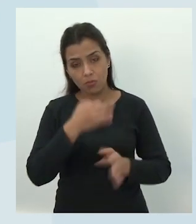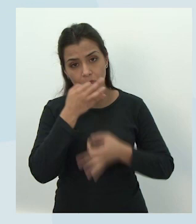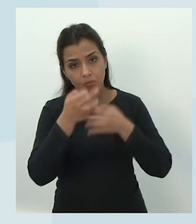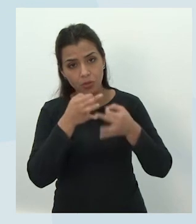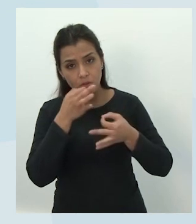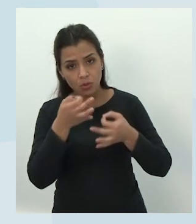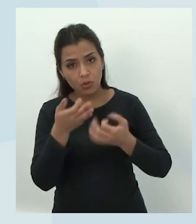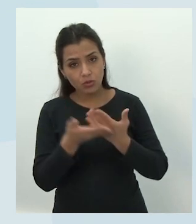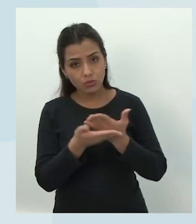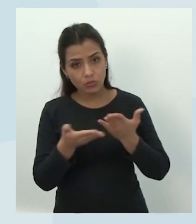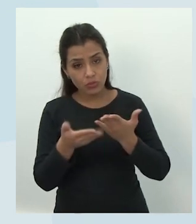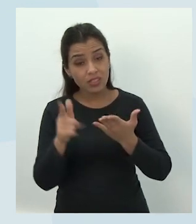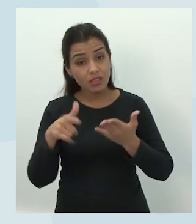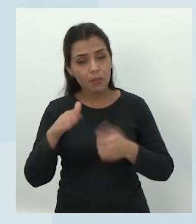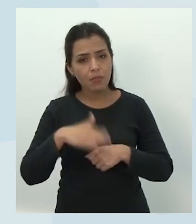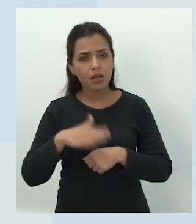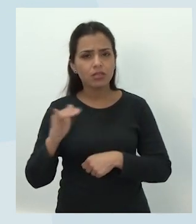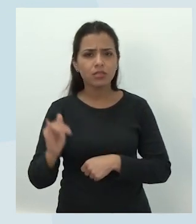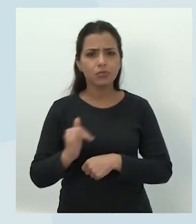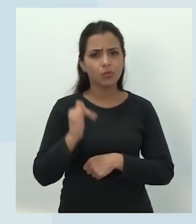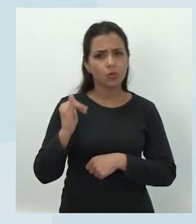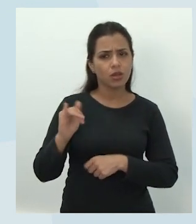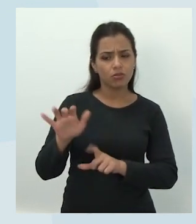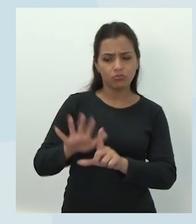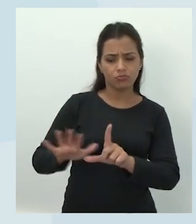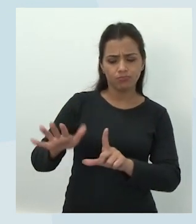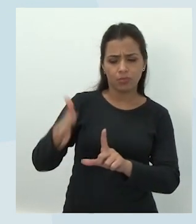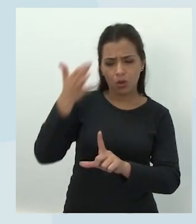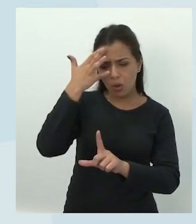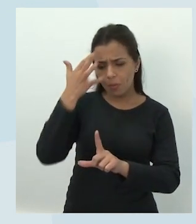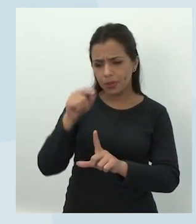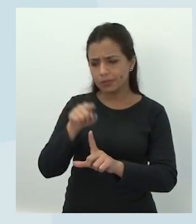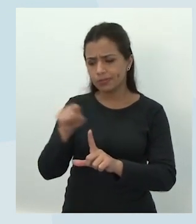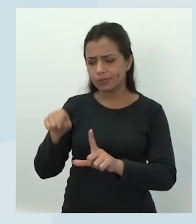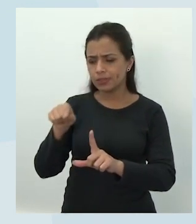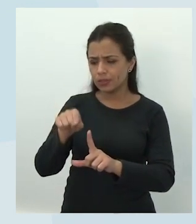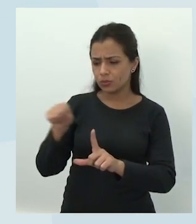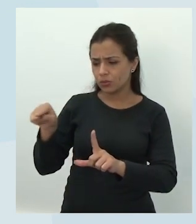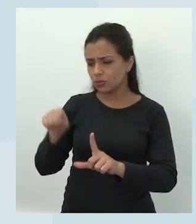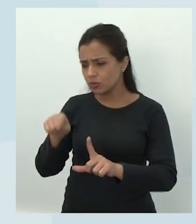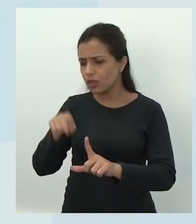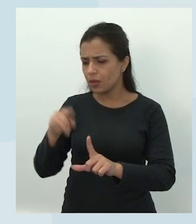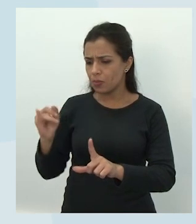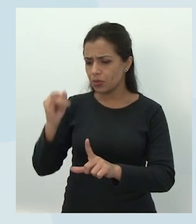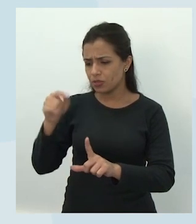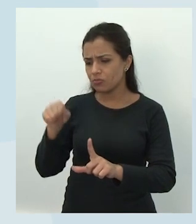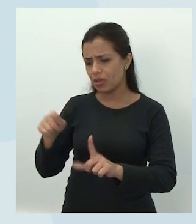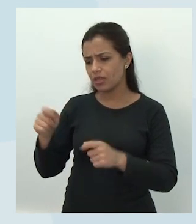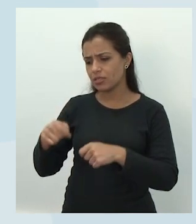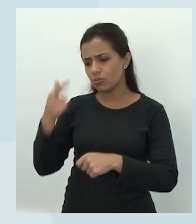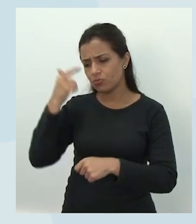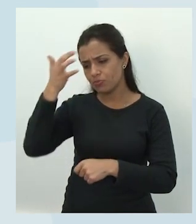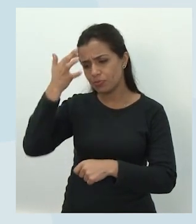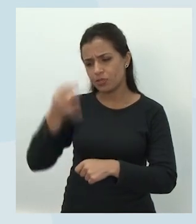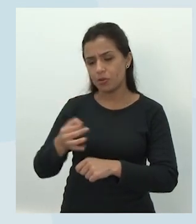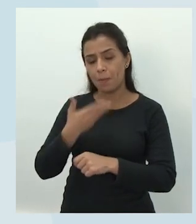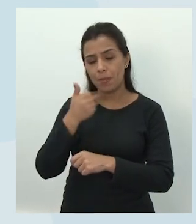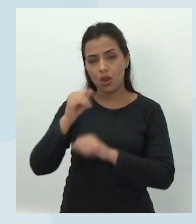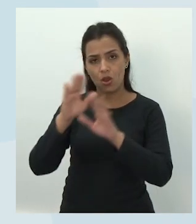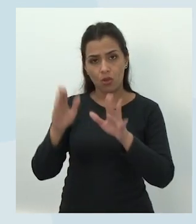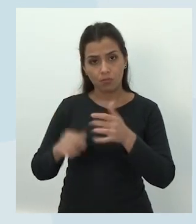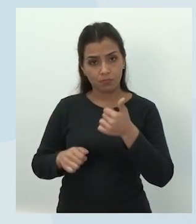vocês julgaram serem mais relevantes para o seu entendimento sobre o surgimento dos processos de criação de uma animação, tá